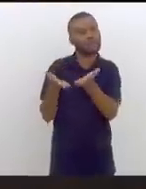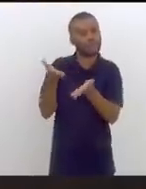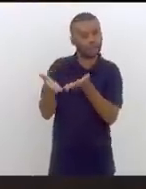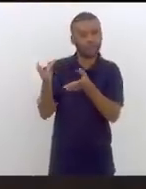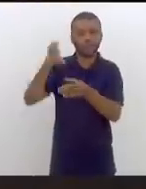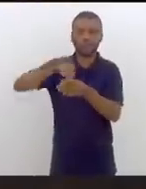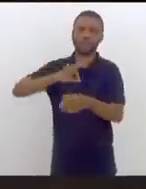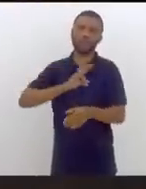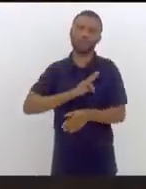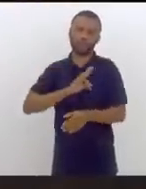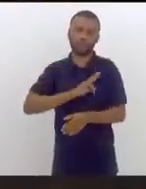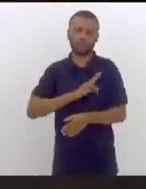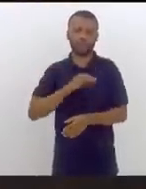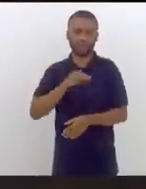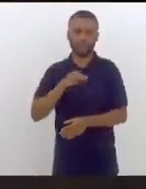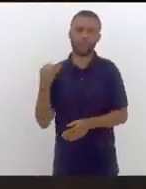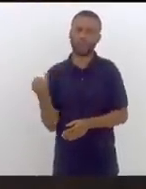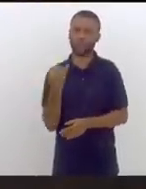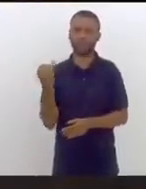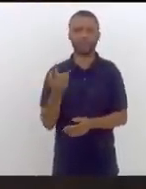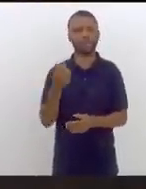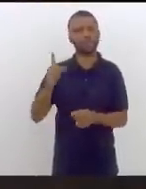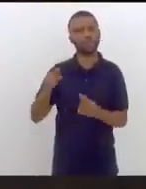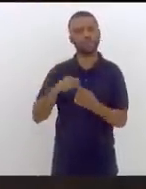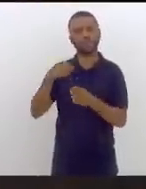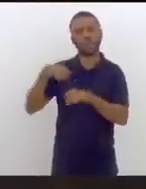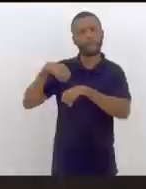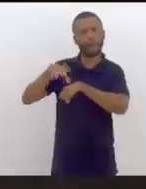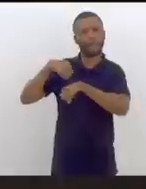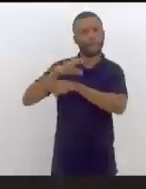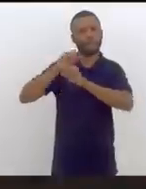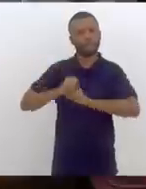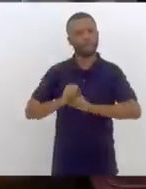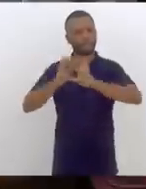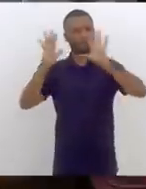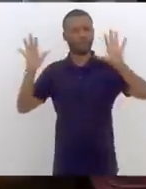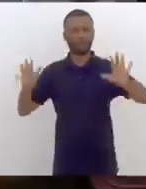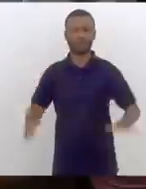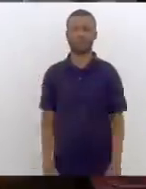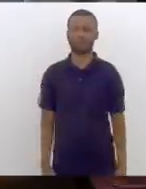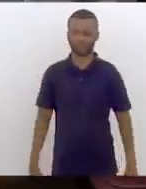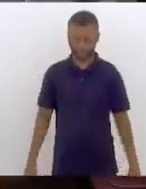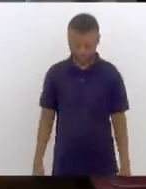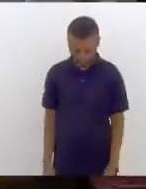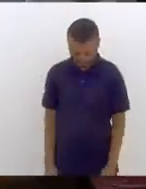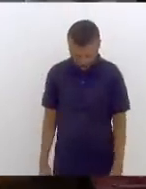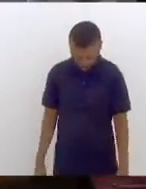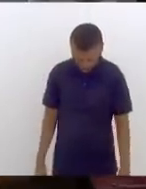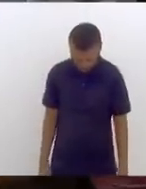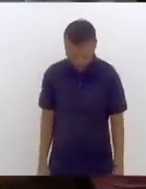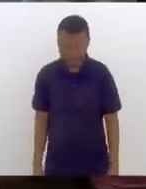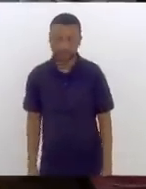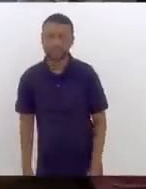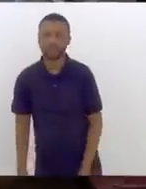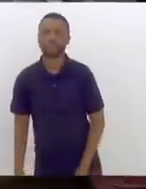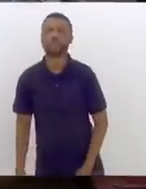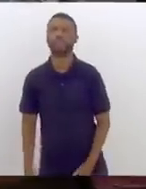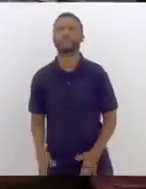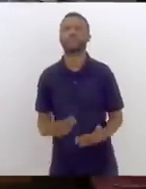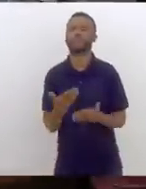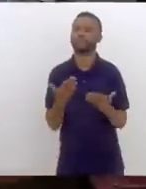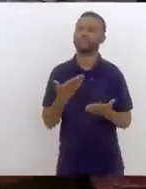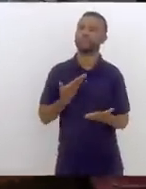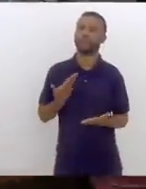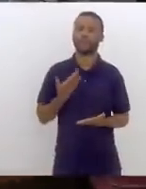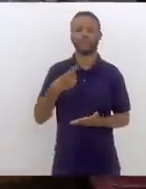é muito importante aqui para esclarecer isso Marcelo a todos os meus amigos